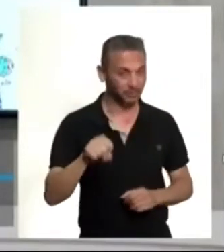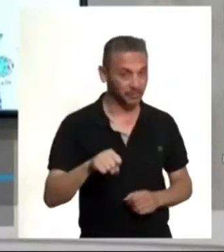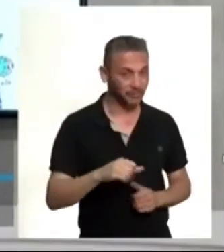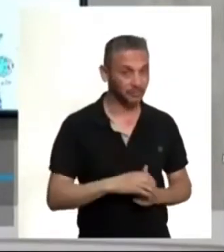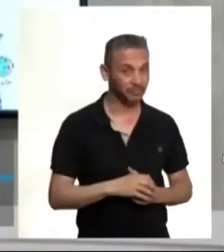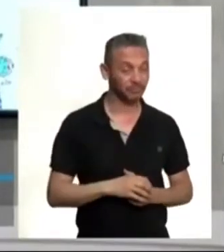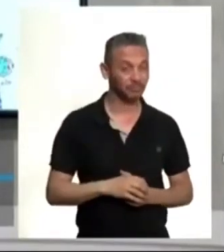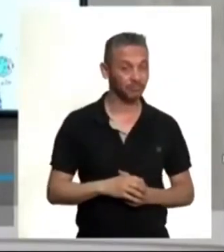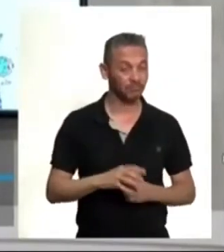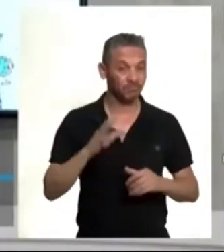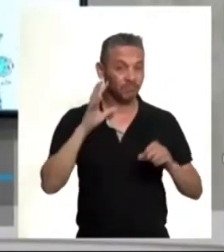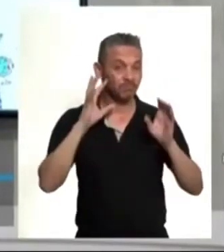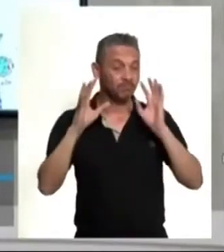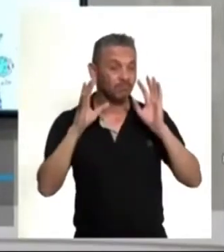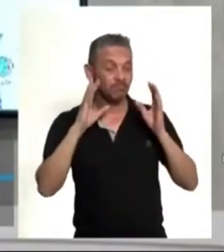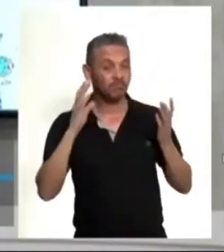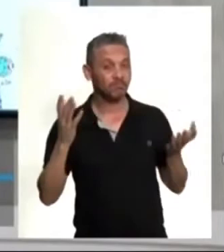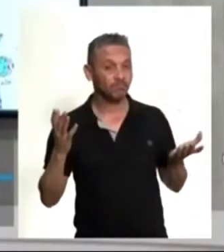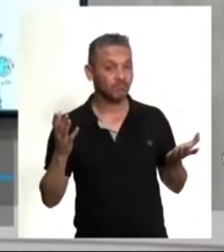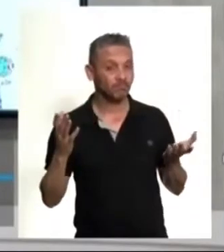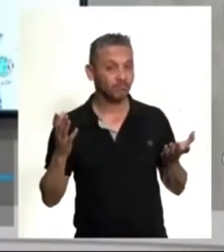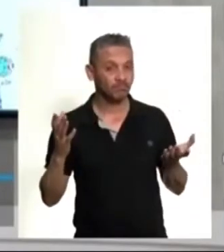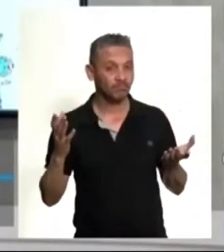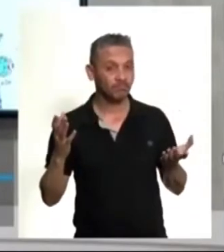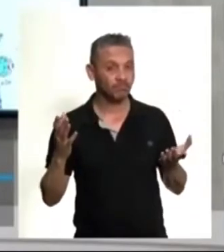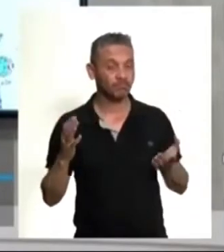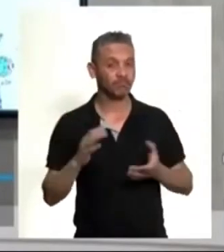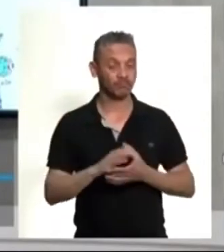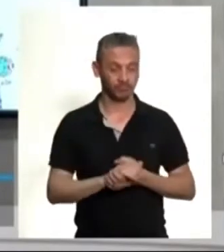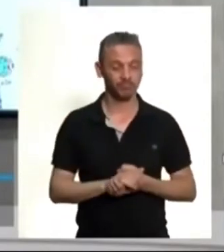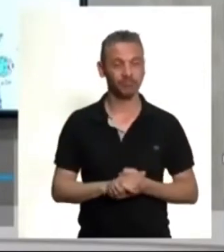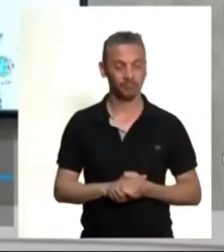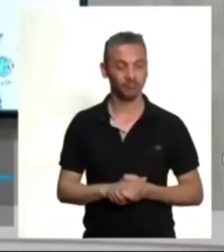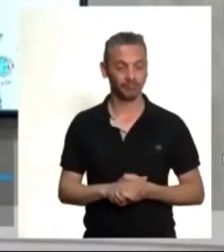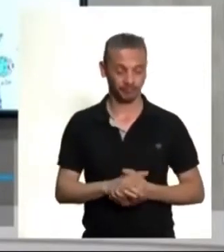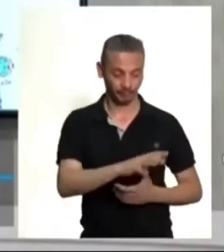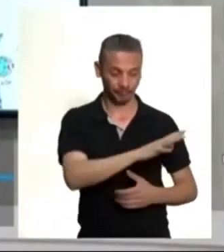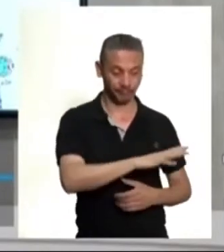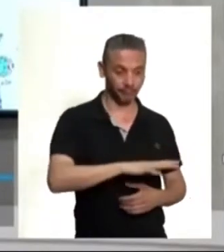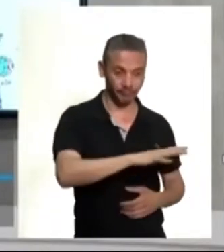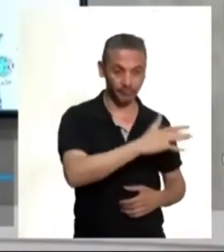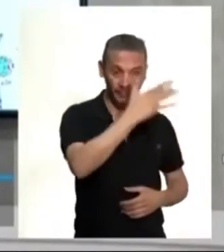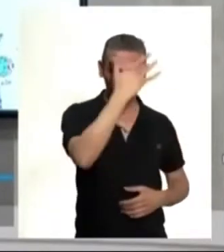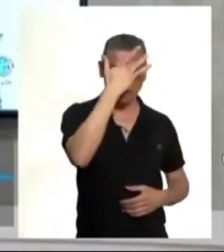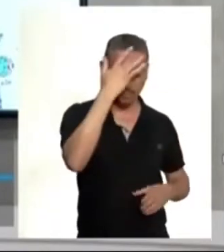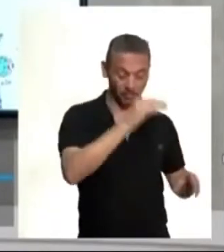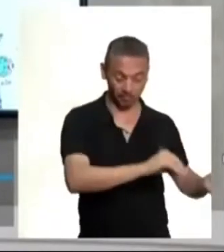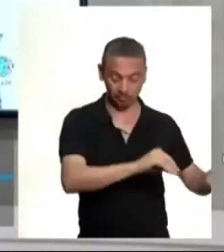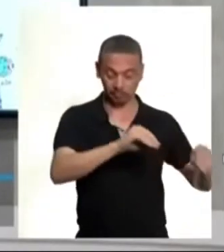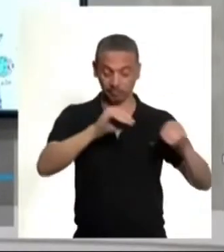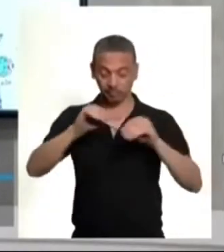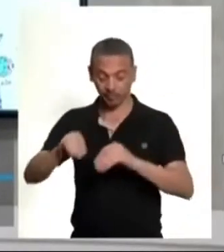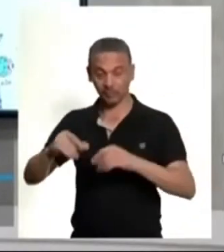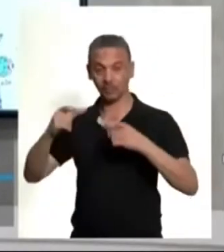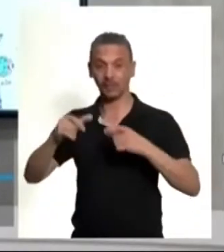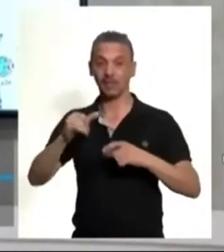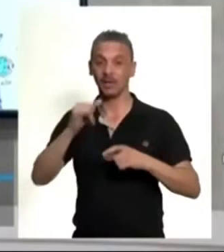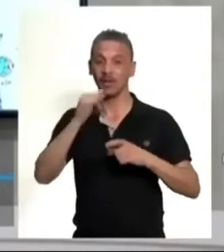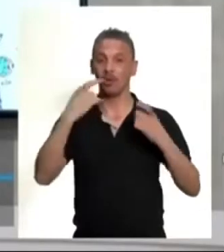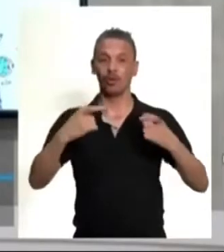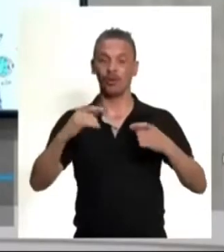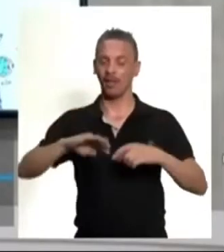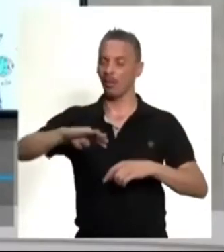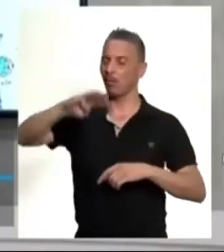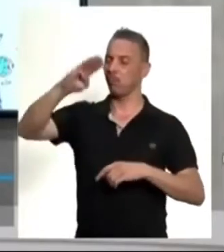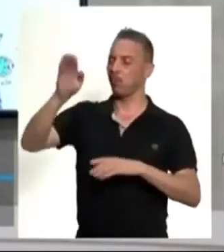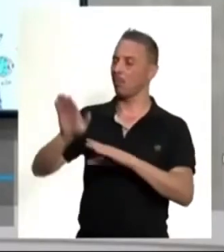cidades? Sim ou não? Será que essas ocupações em encostas íngremes, em fundos de